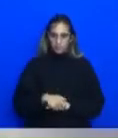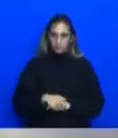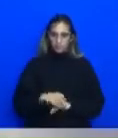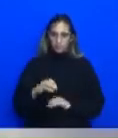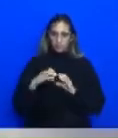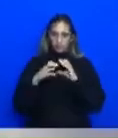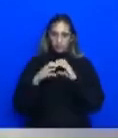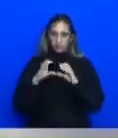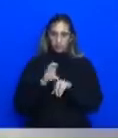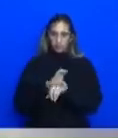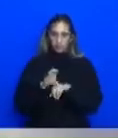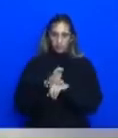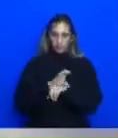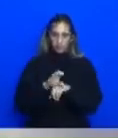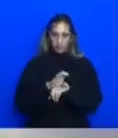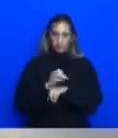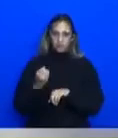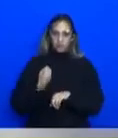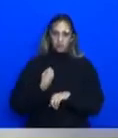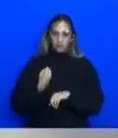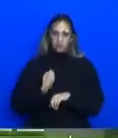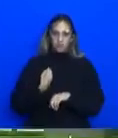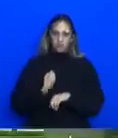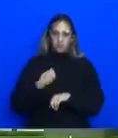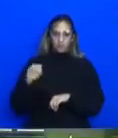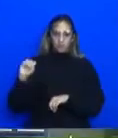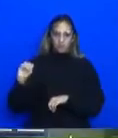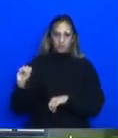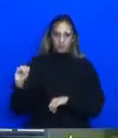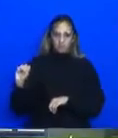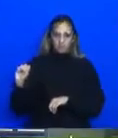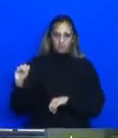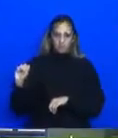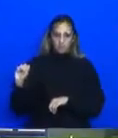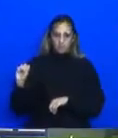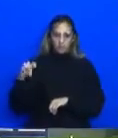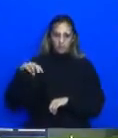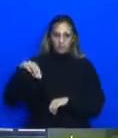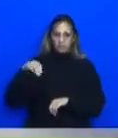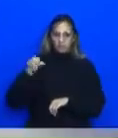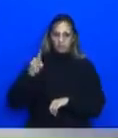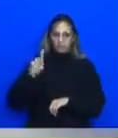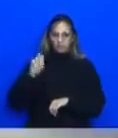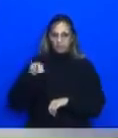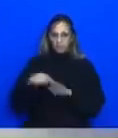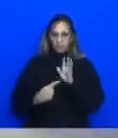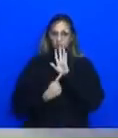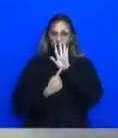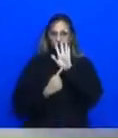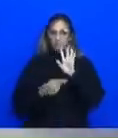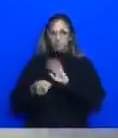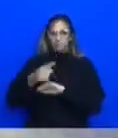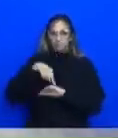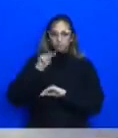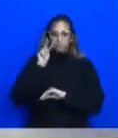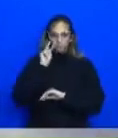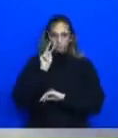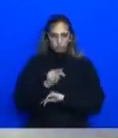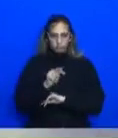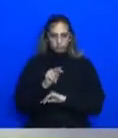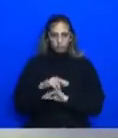Bola cinza, número 8. Mariana, nossa garota da sorte, apresentando, você